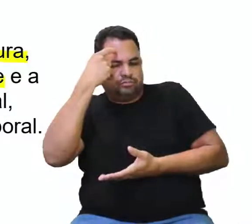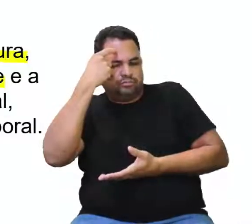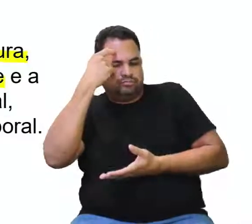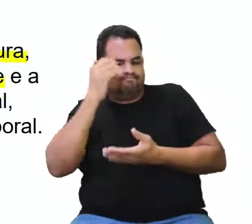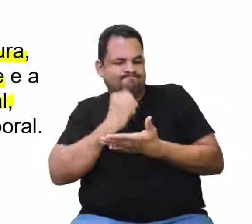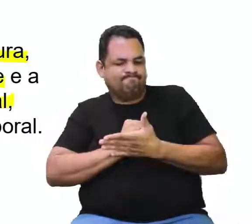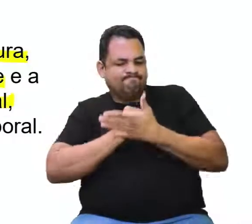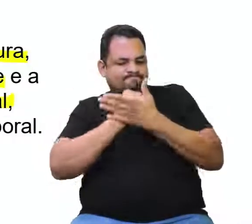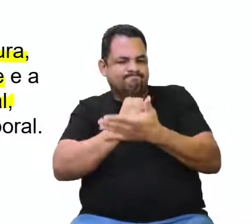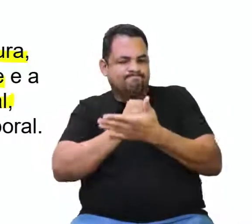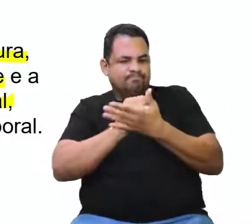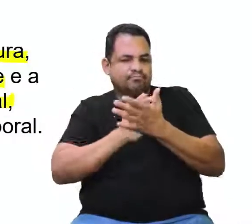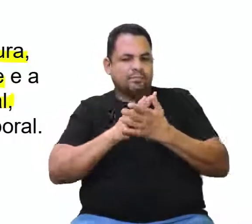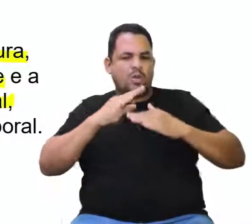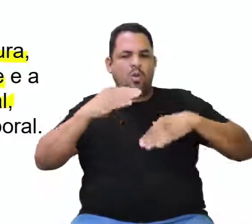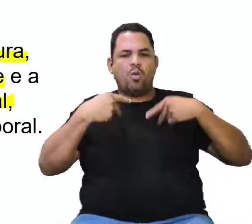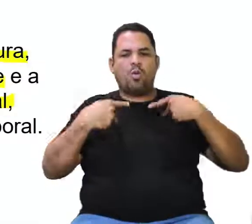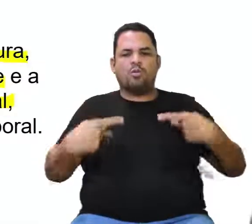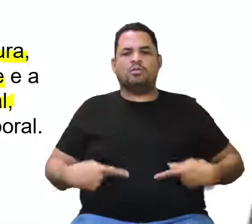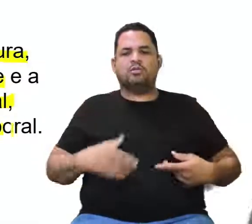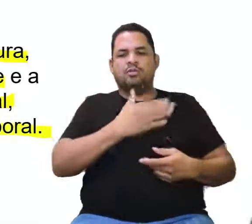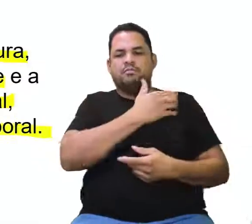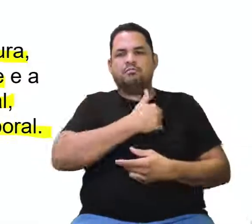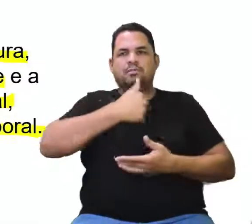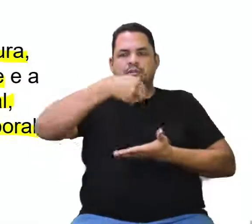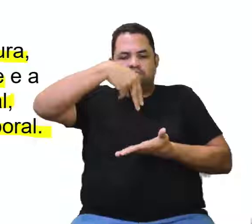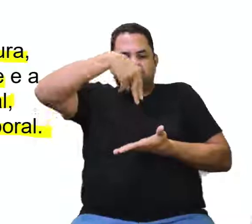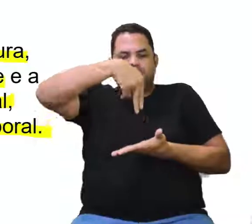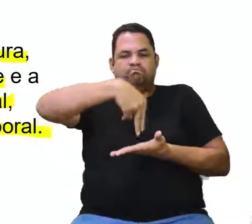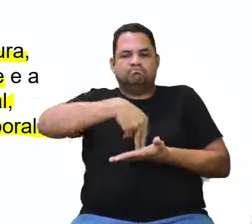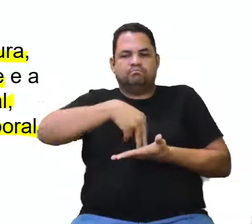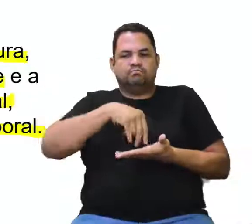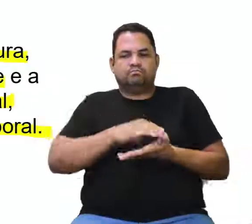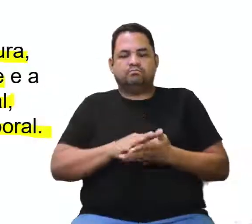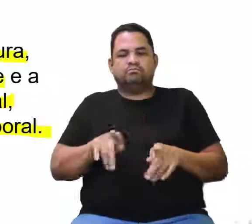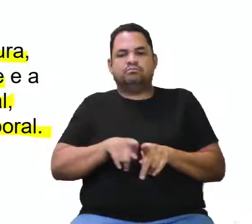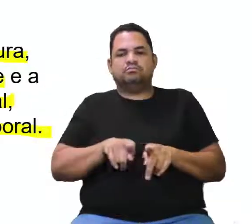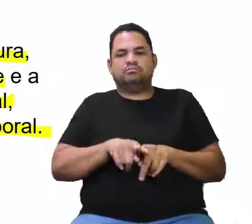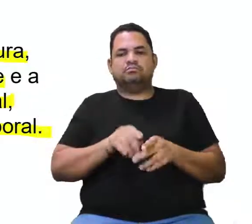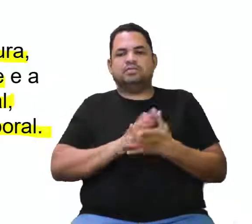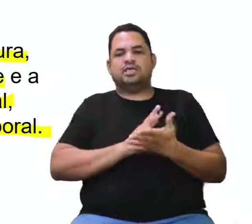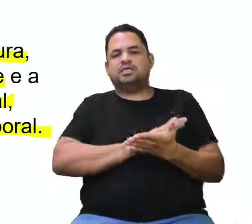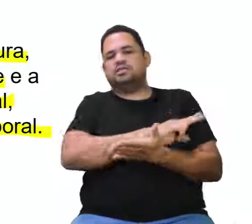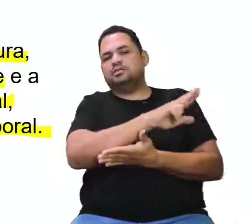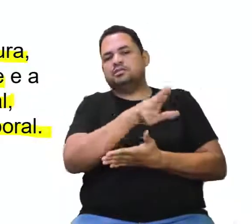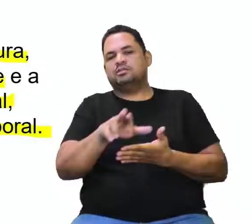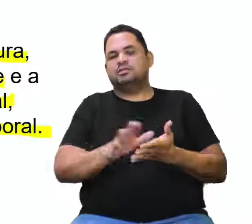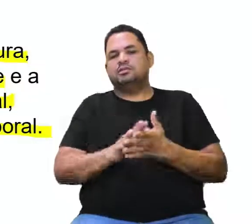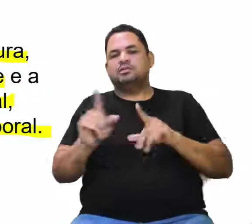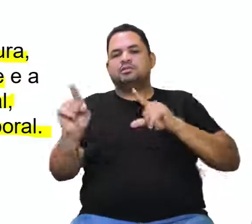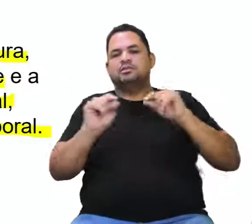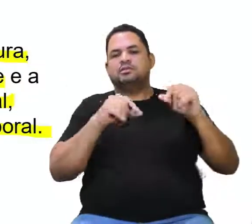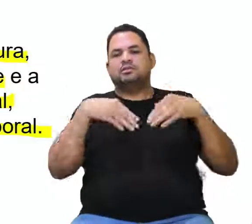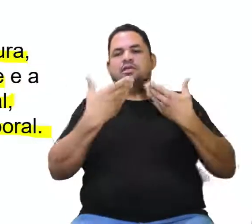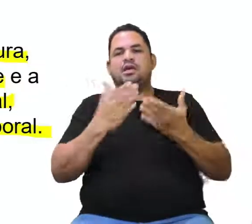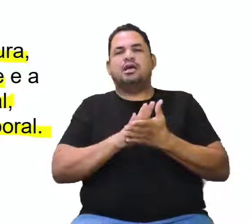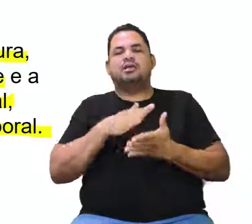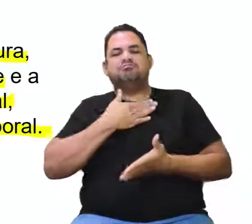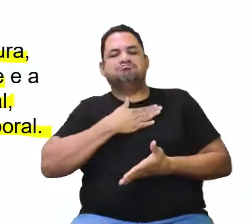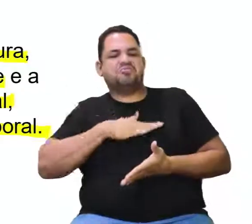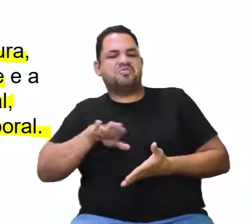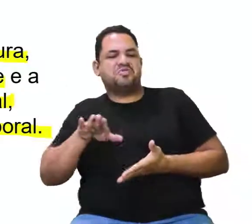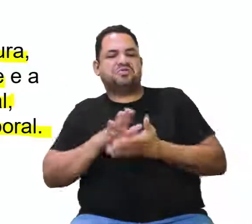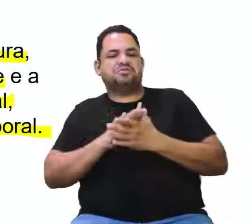nessa consciência corporal e na melhora da postura. Então, nós temos várias opções. Não tem desculpa de dizer, eu não gosto